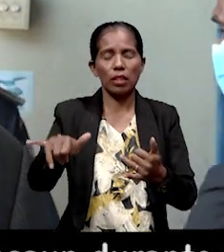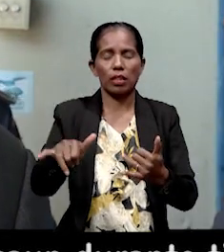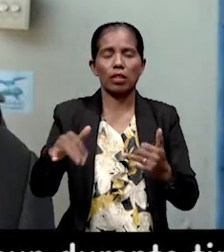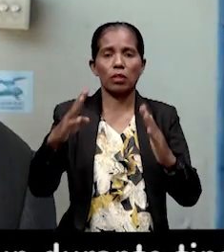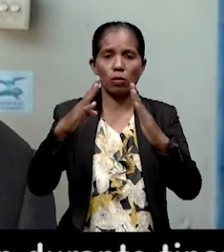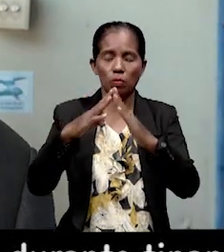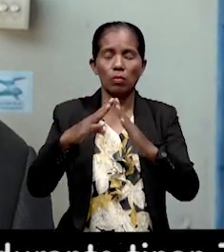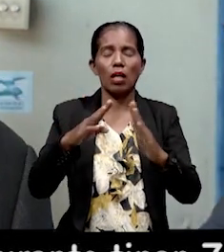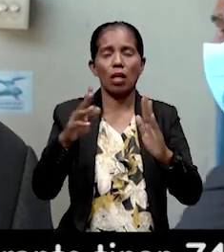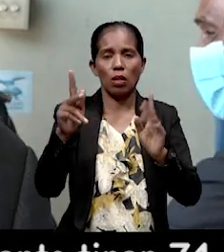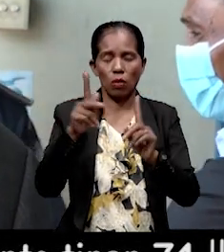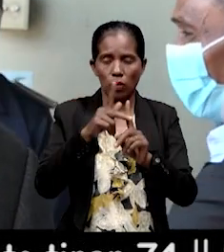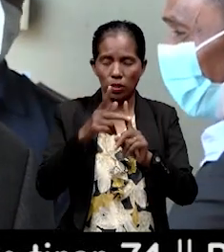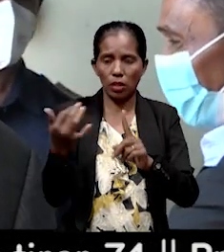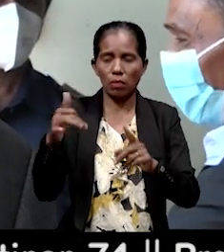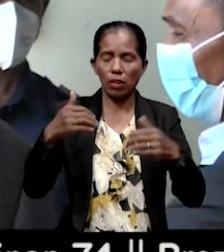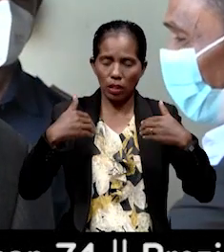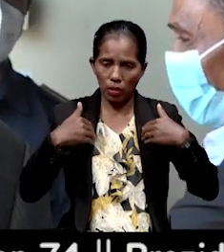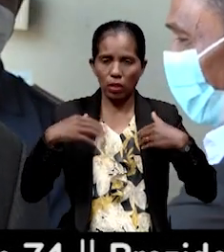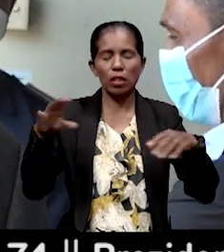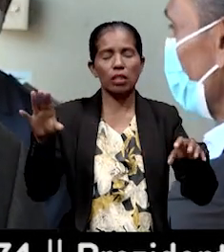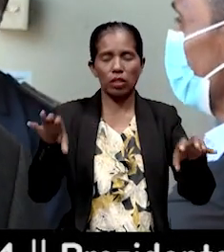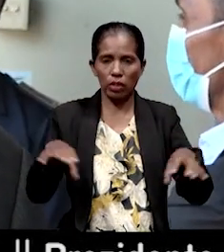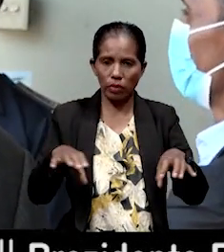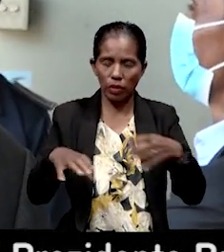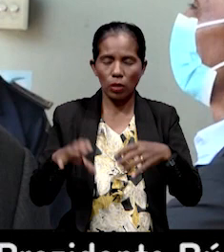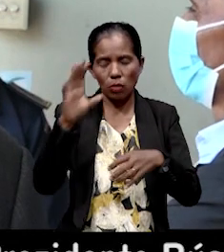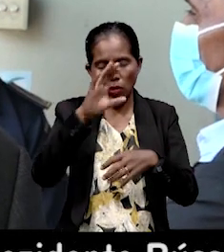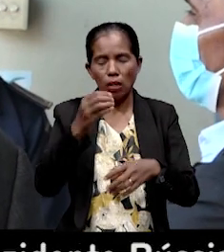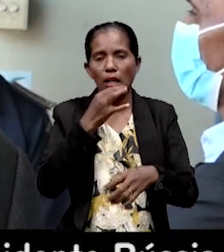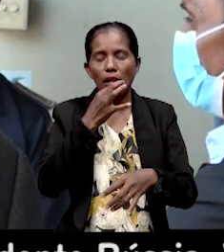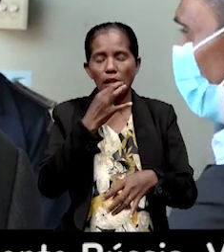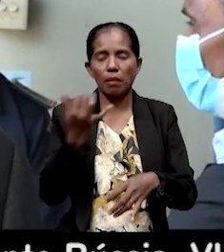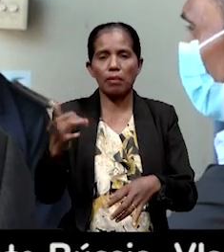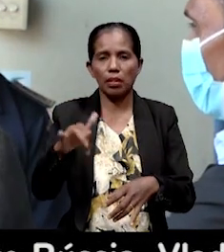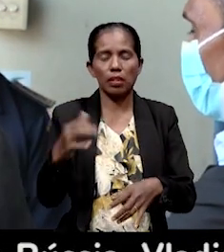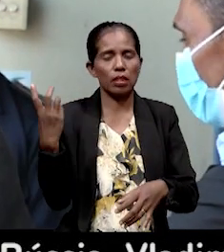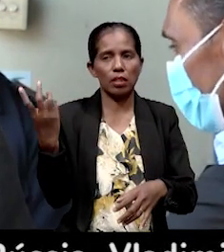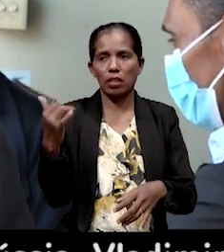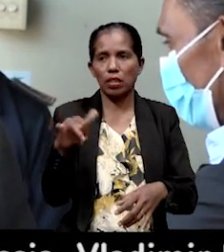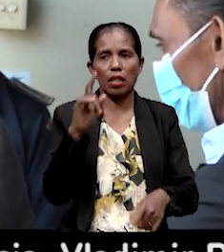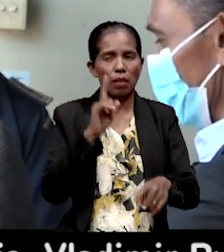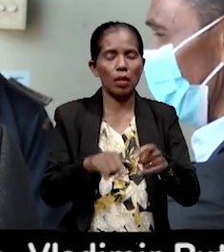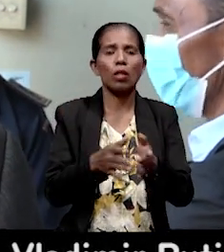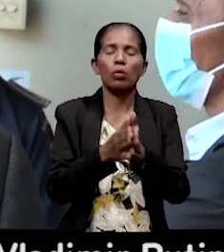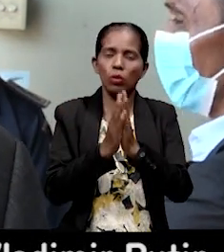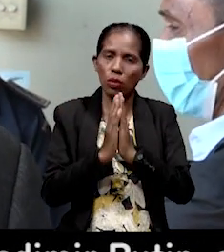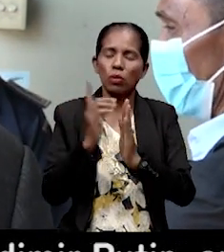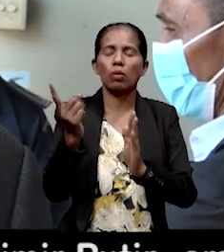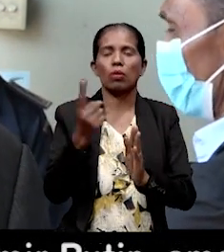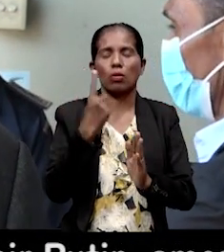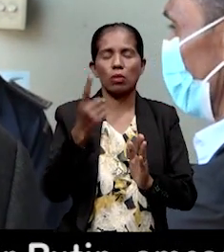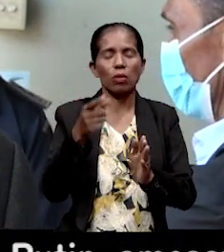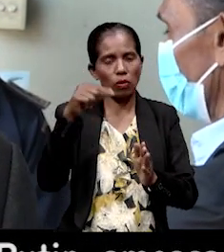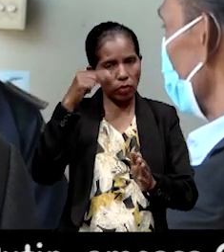iha ona serviço, se éramos ser buka rasi con hahamba e asira. Se era labela depende losit ba iha ba iha